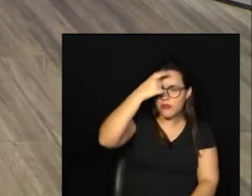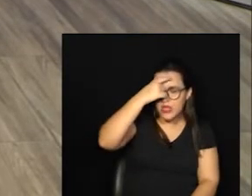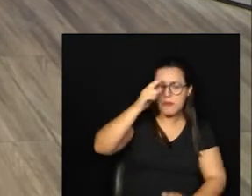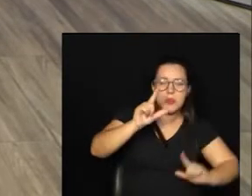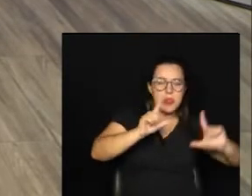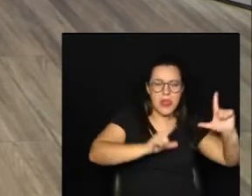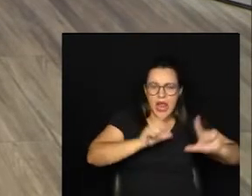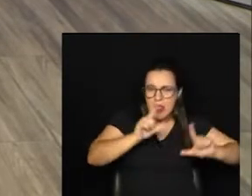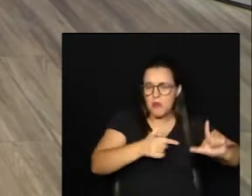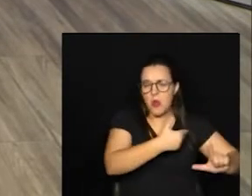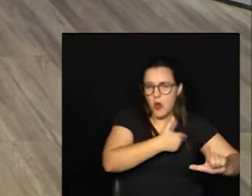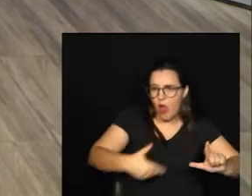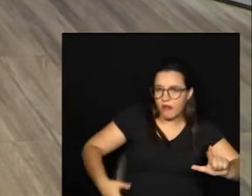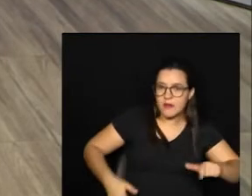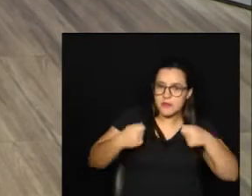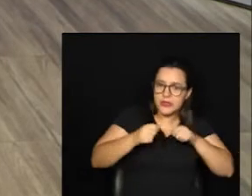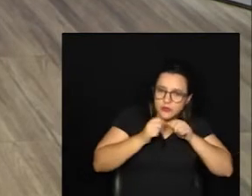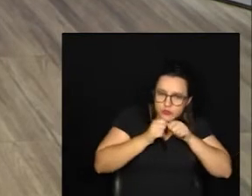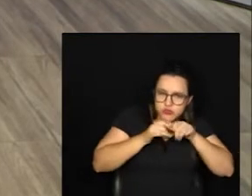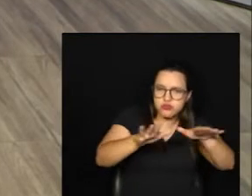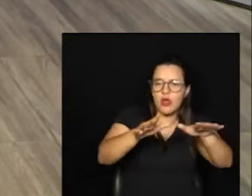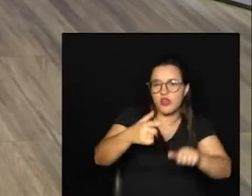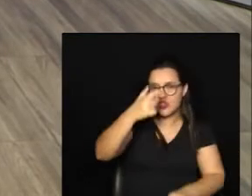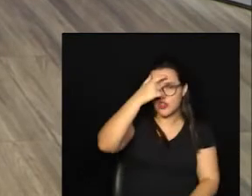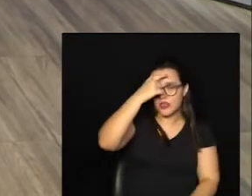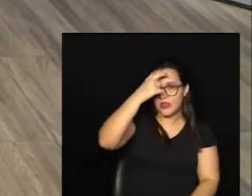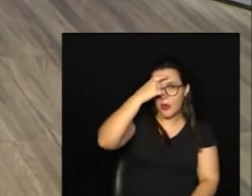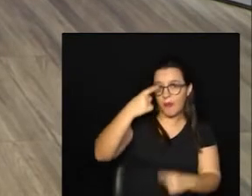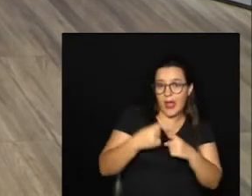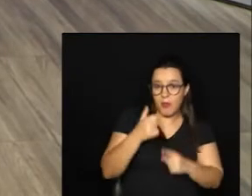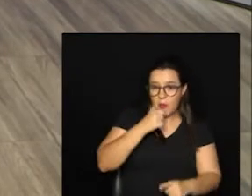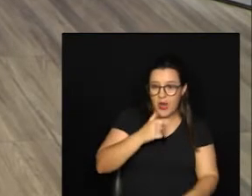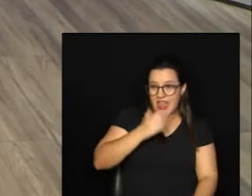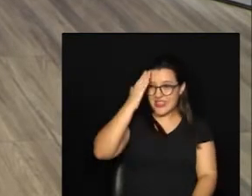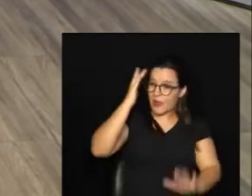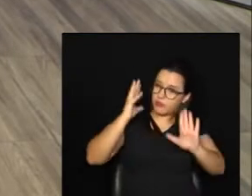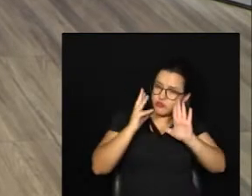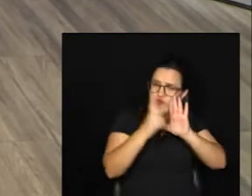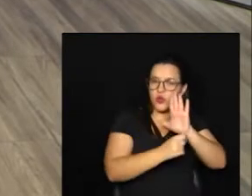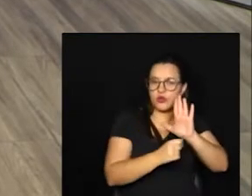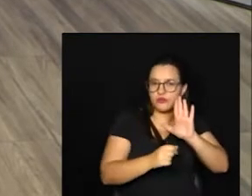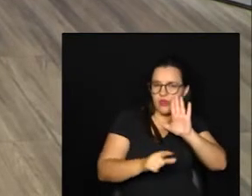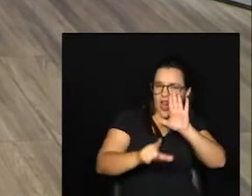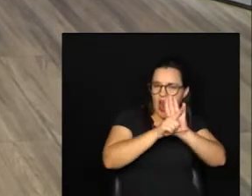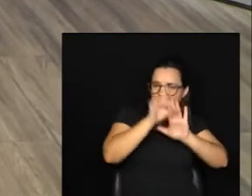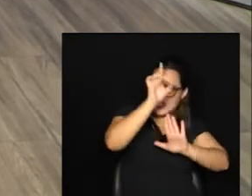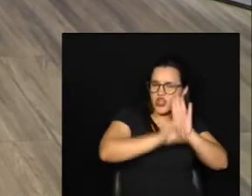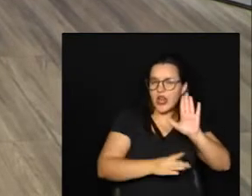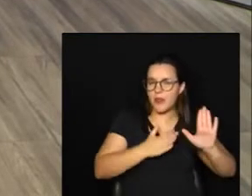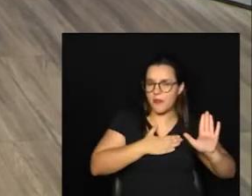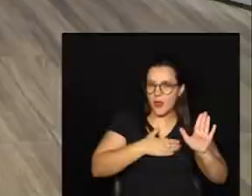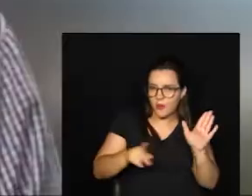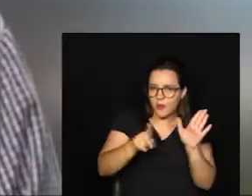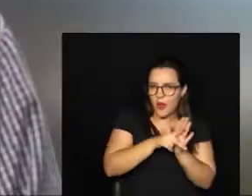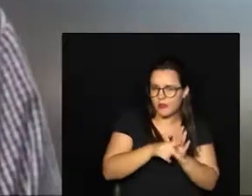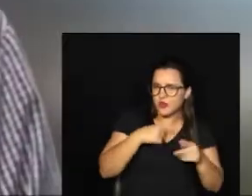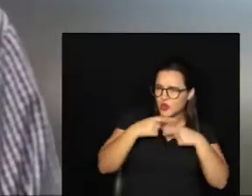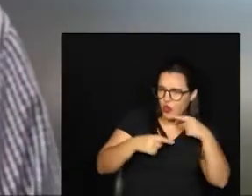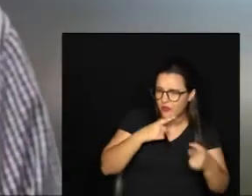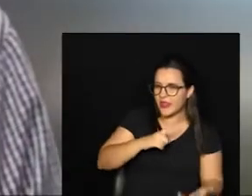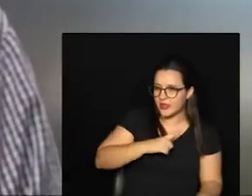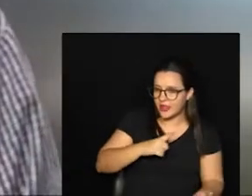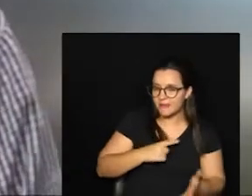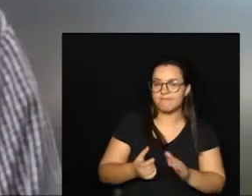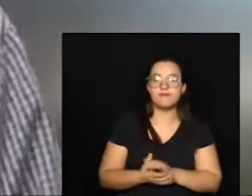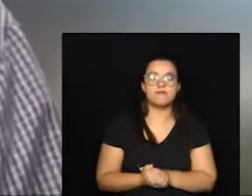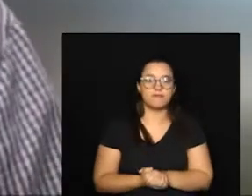pelos órgãos públicos? Elas ainda ficam em dúvida o que elas podem fazer, o que elas devem fazer? Olha, nós não podemos